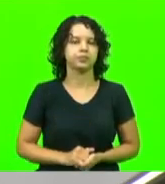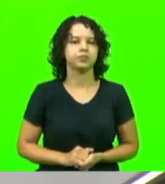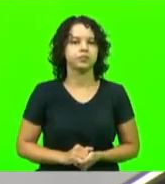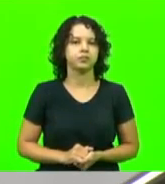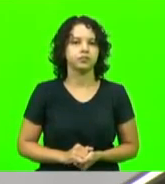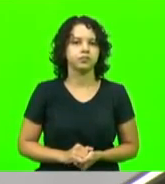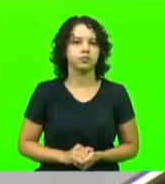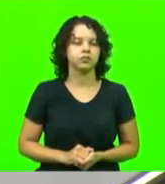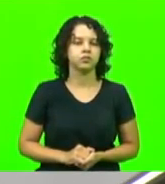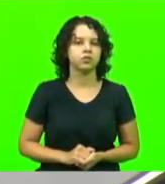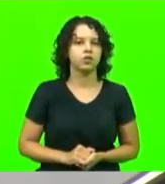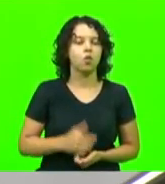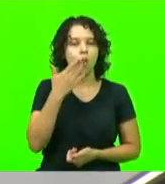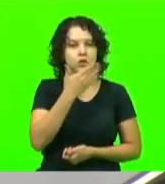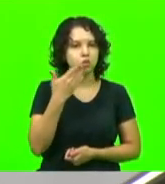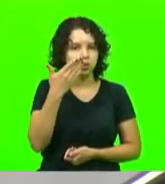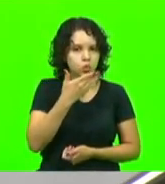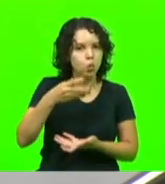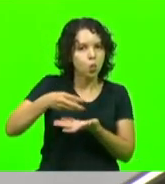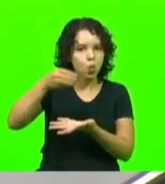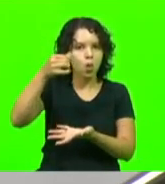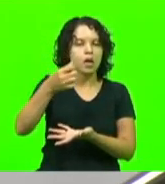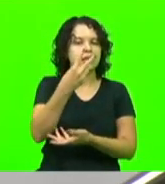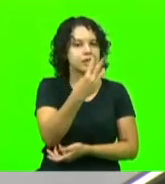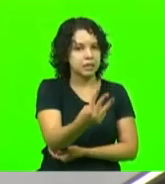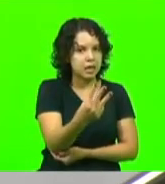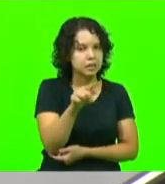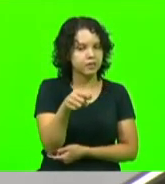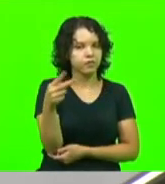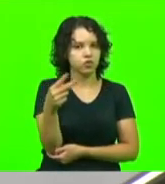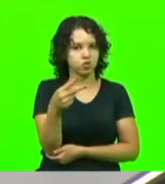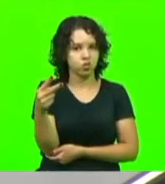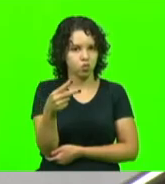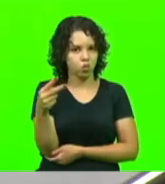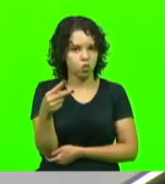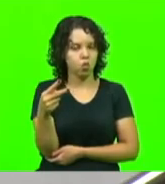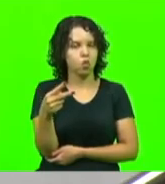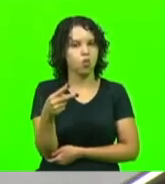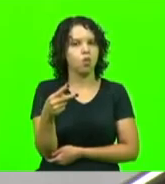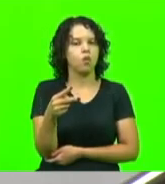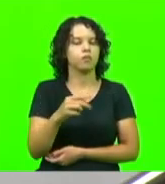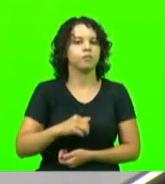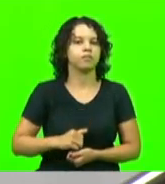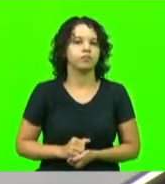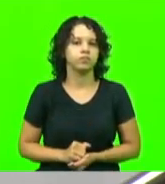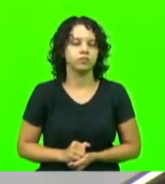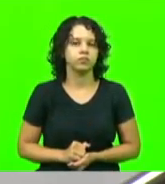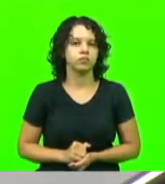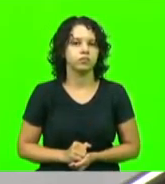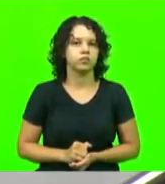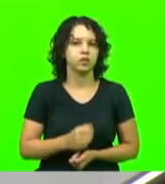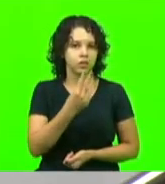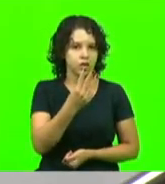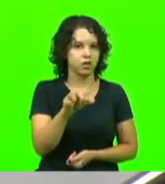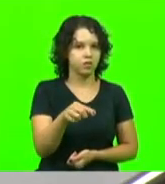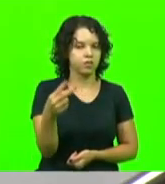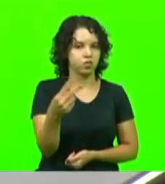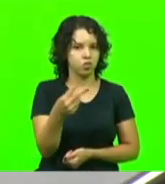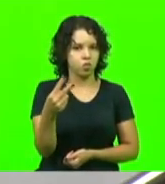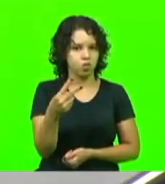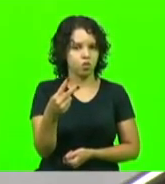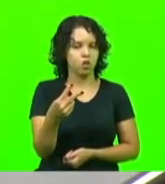7,26. O açúcar de R$ 3,22, e até um incentivo para diminuir o açúcar, de R$ 3,22 em